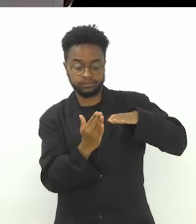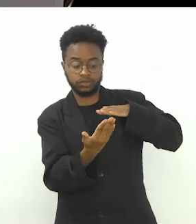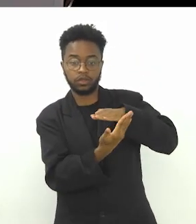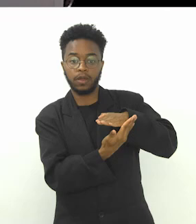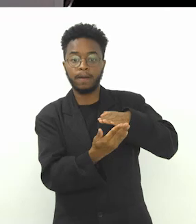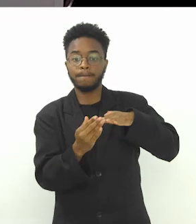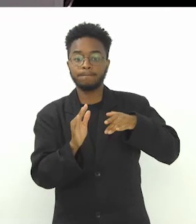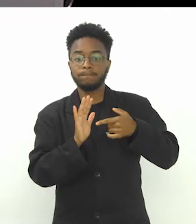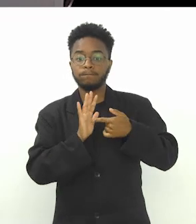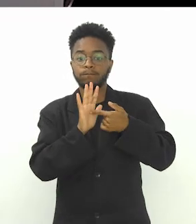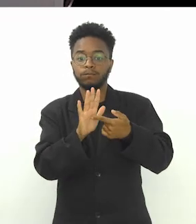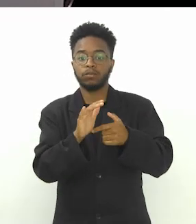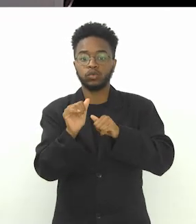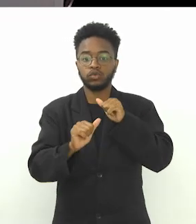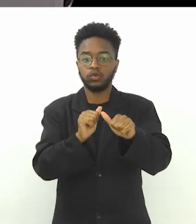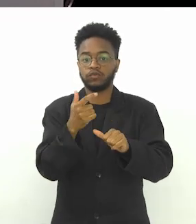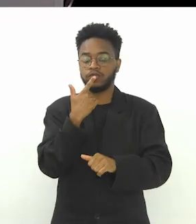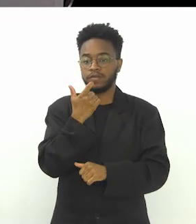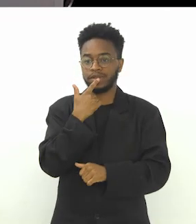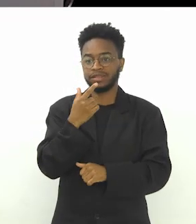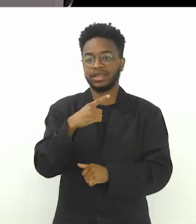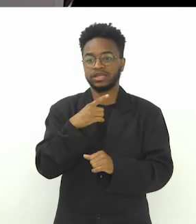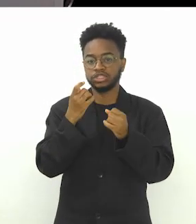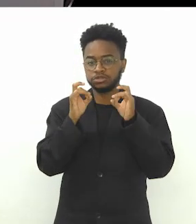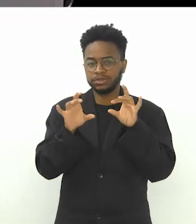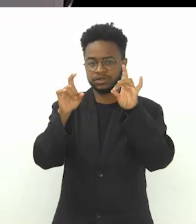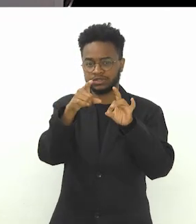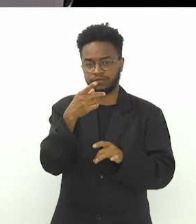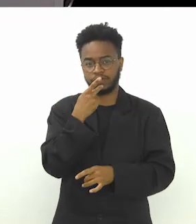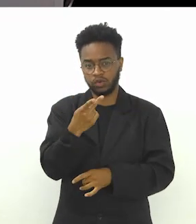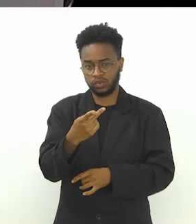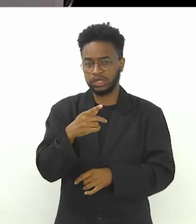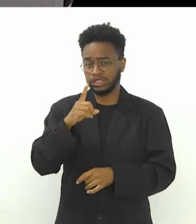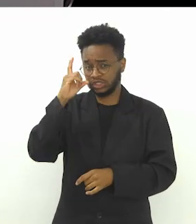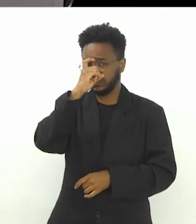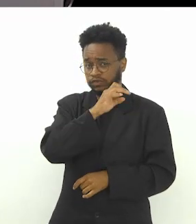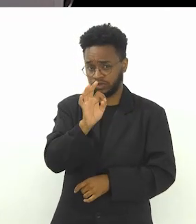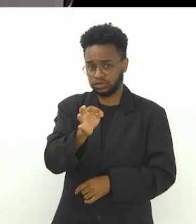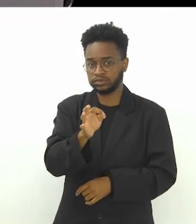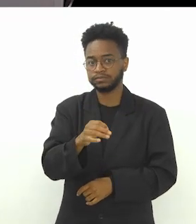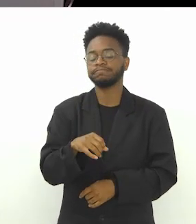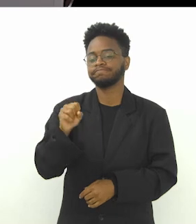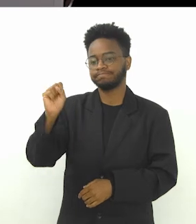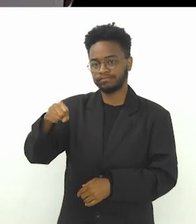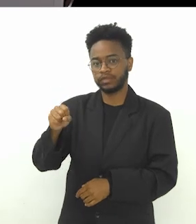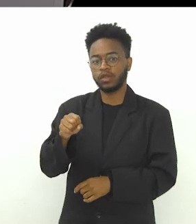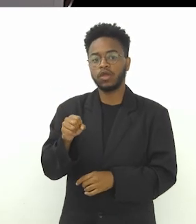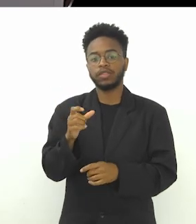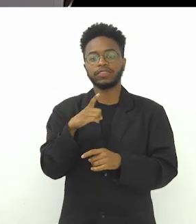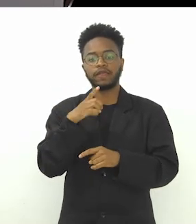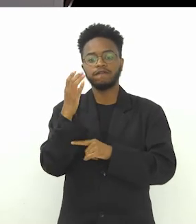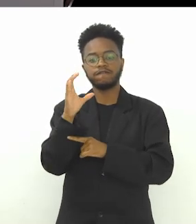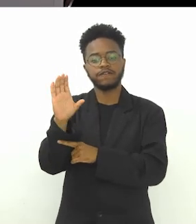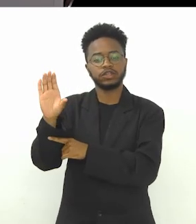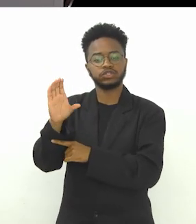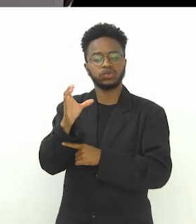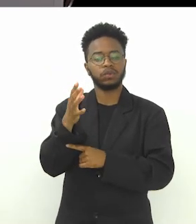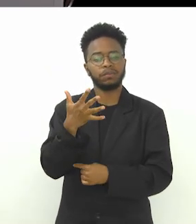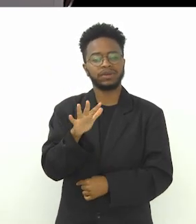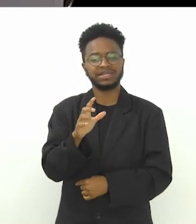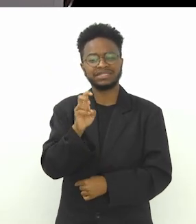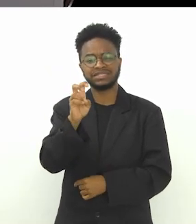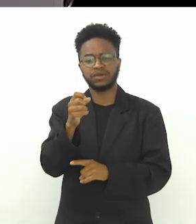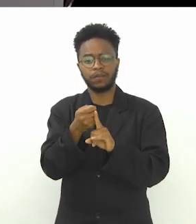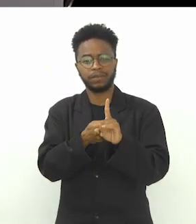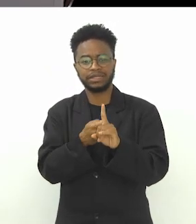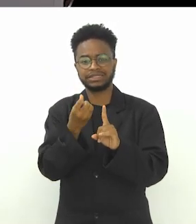vermelha. Aí já revela o efeito especial que você falou que deu muito trabalho, né? Deu. Esses ventiladores, a gente ficou quase